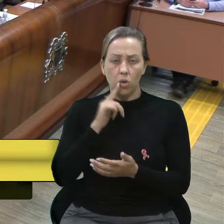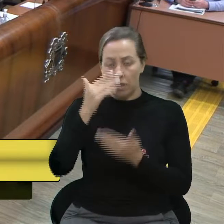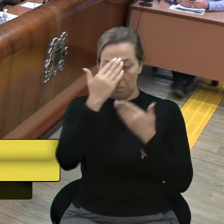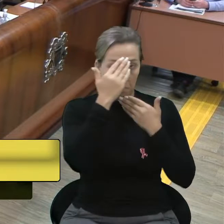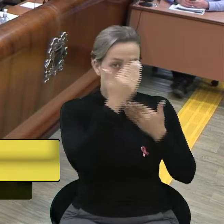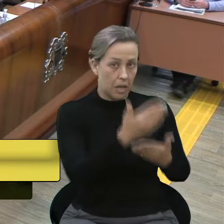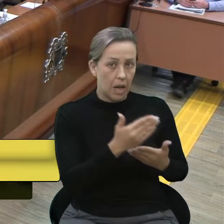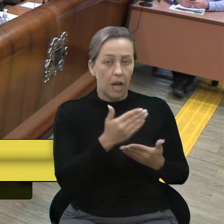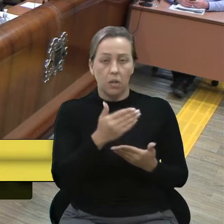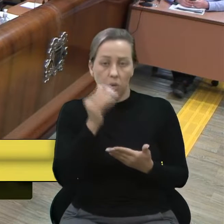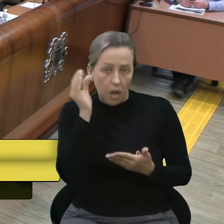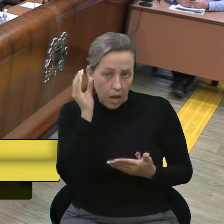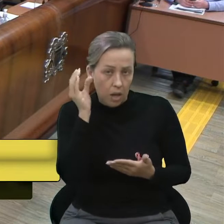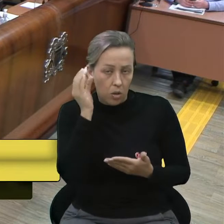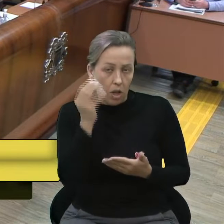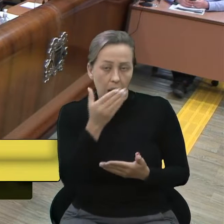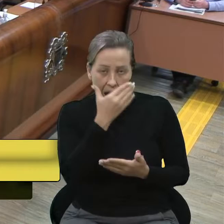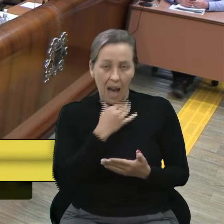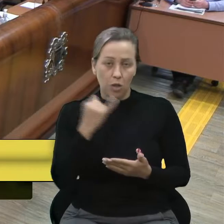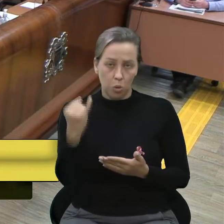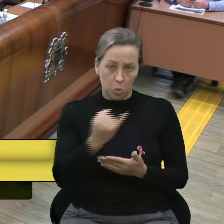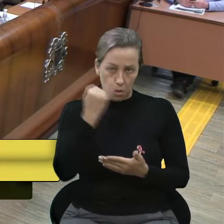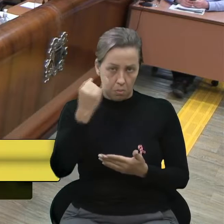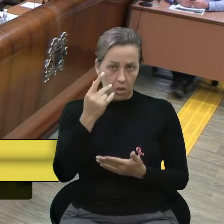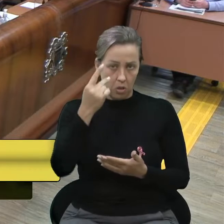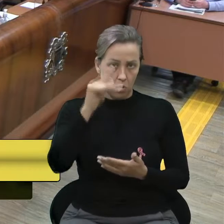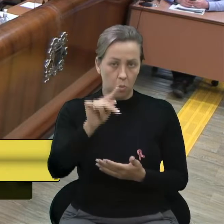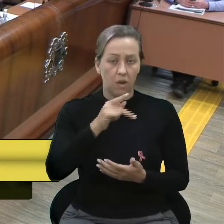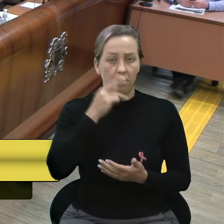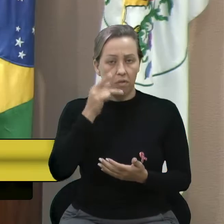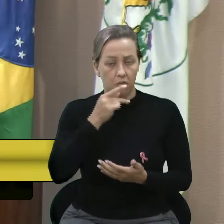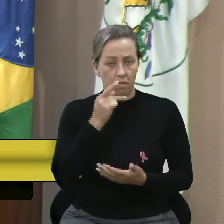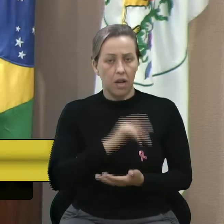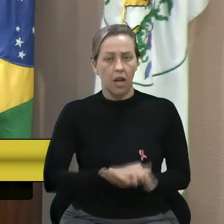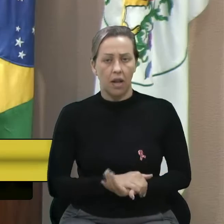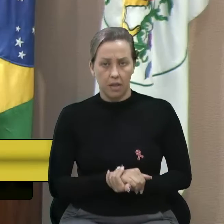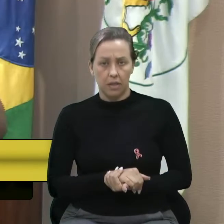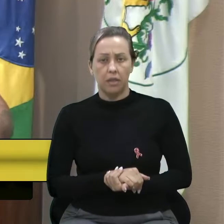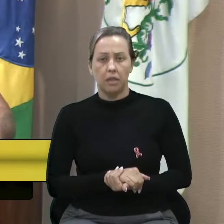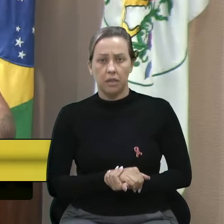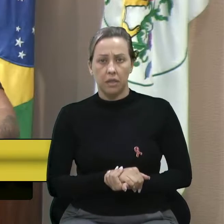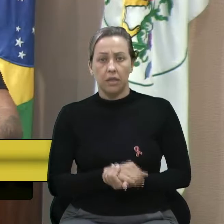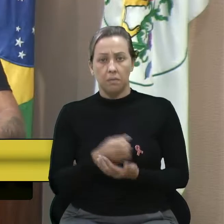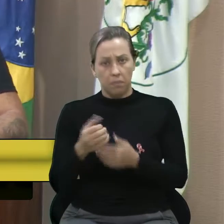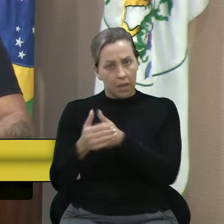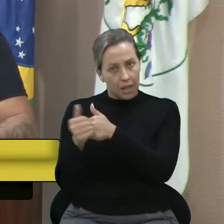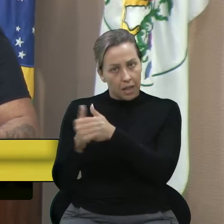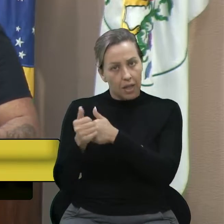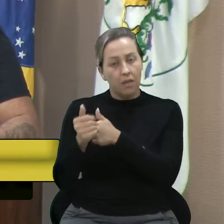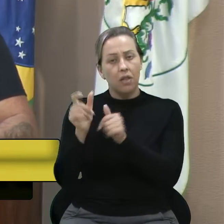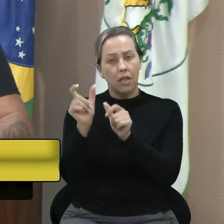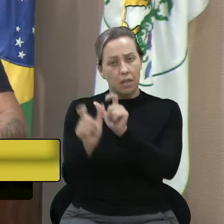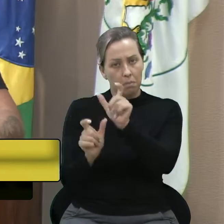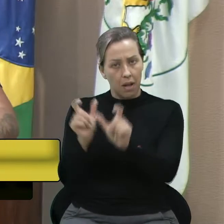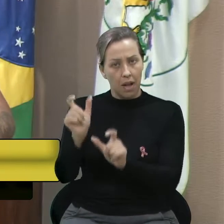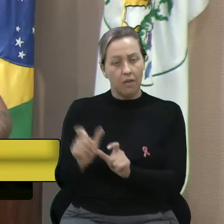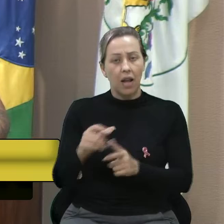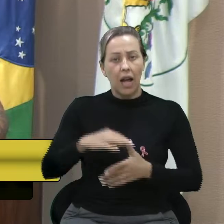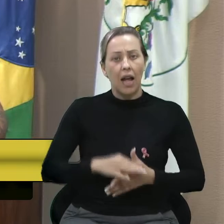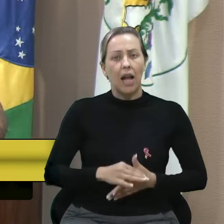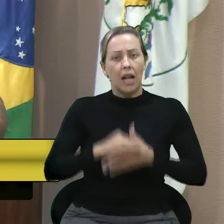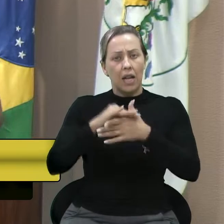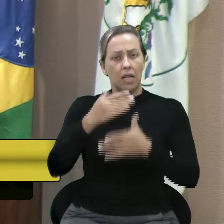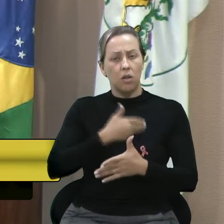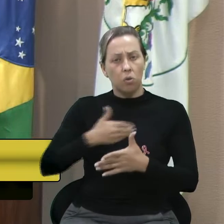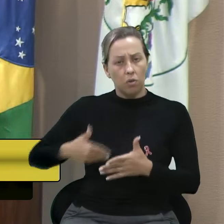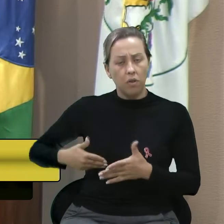Obrigado, vereador Cadori, acho muito importante a sua colocação, o senhor que é sempre tão gentil nas palavras, como líder do governo,